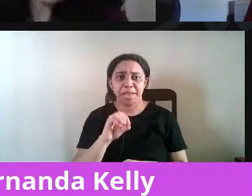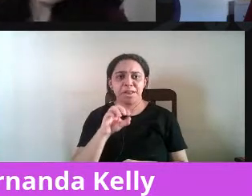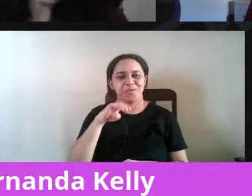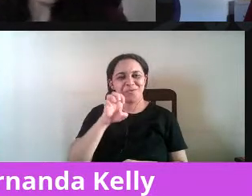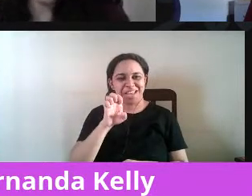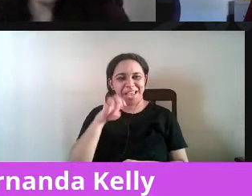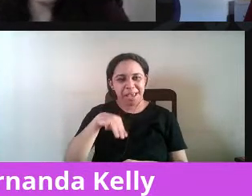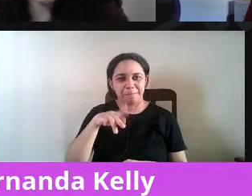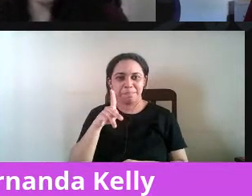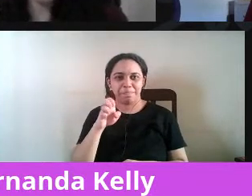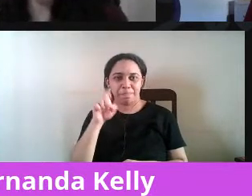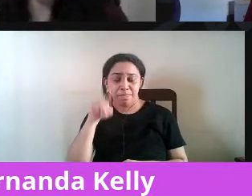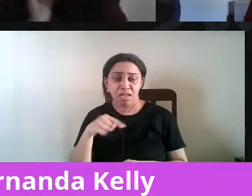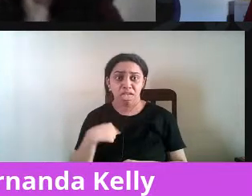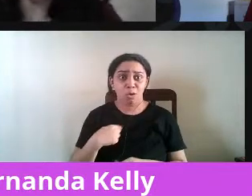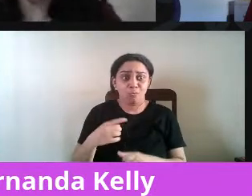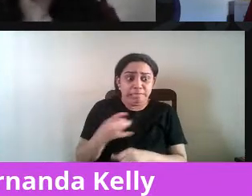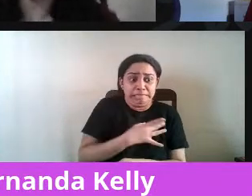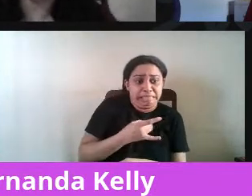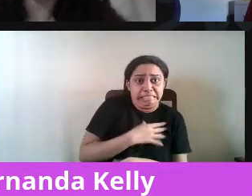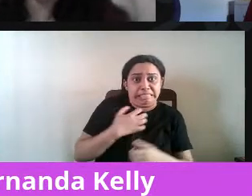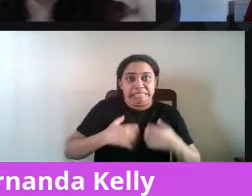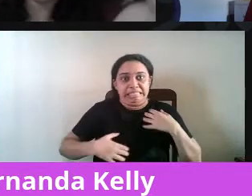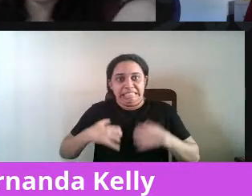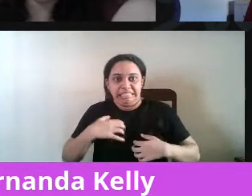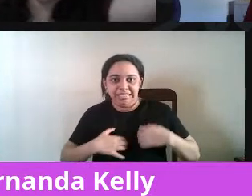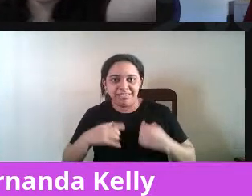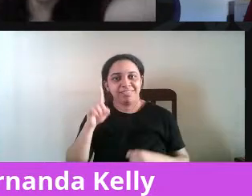estou apavorada, estou com cabelo em pé. Então, há